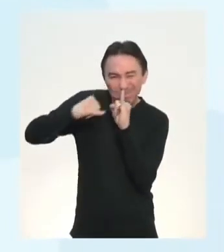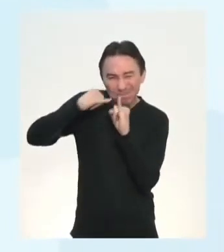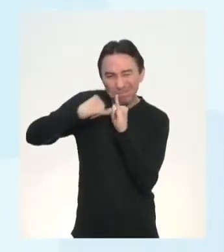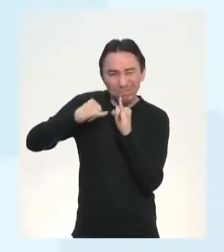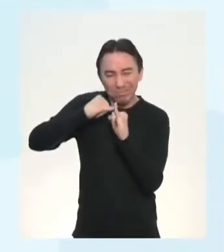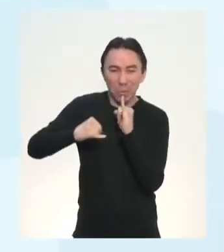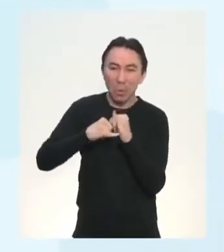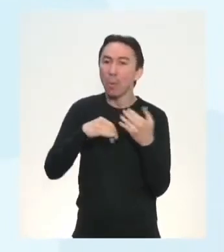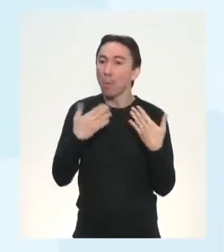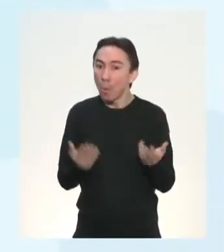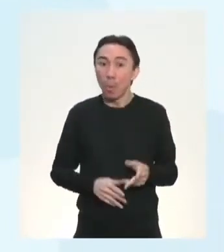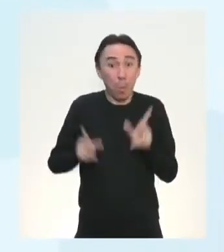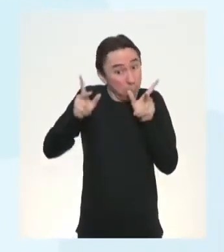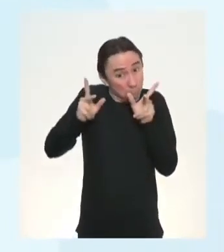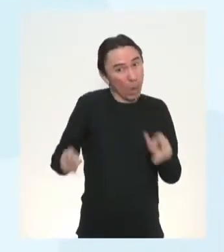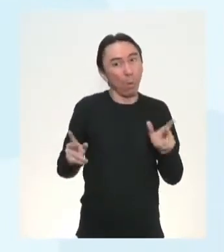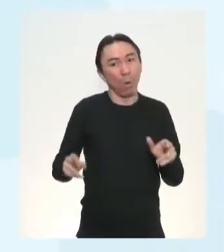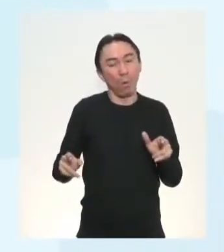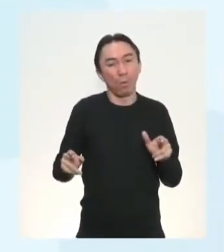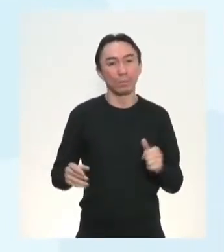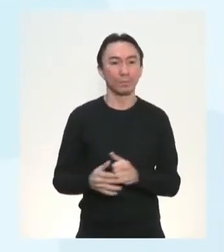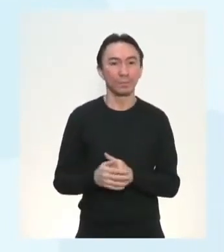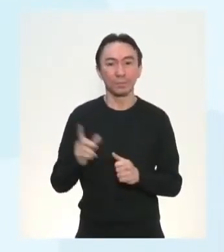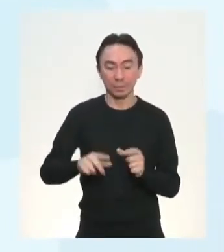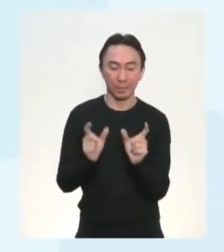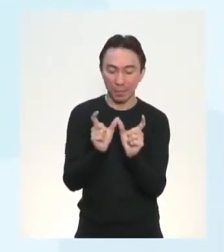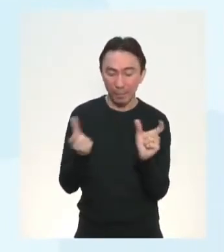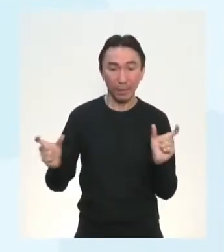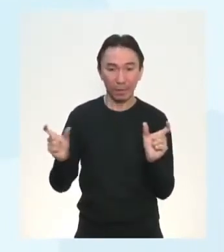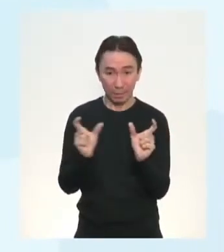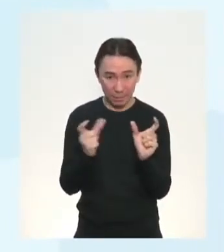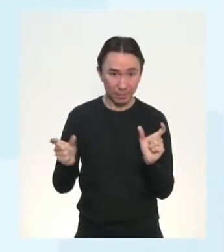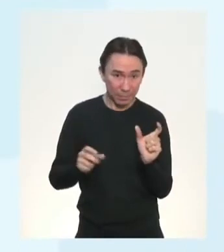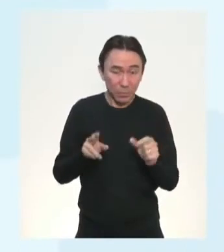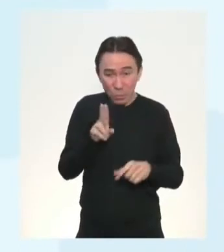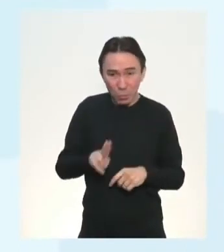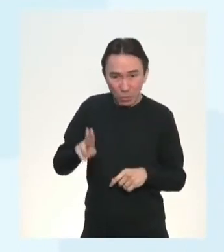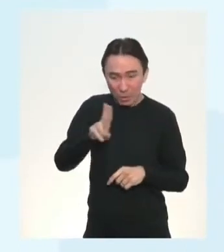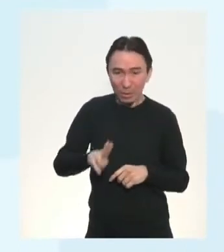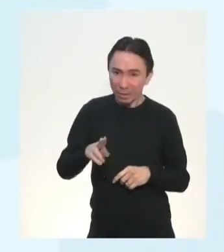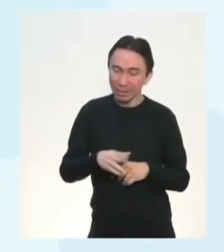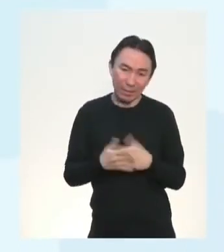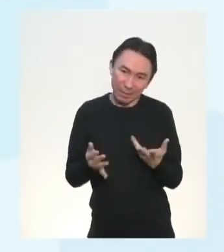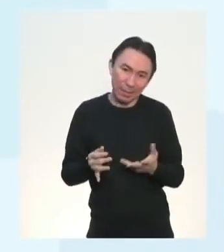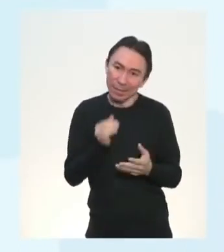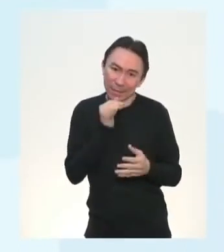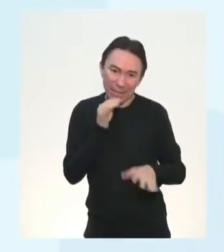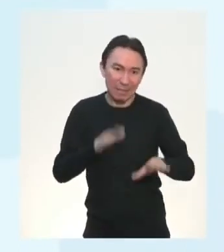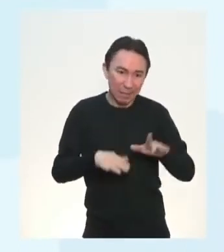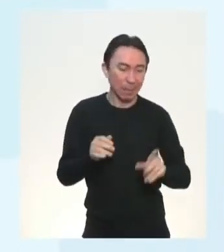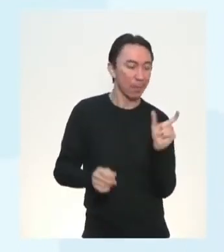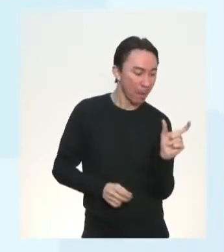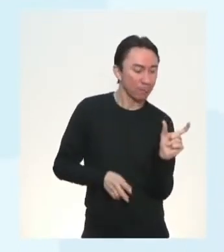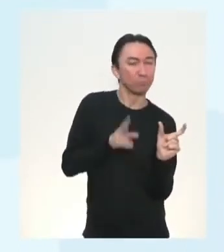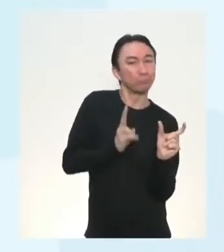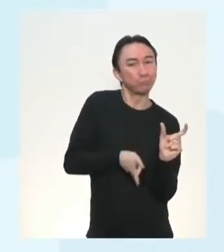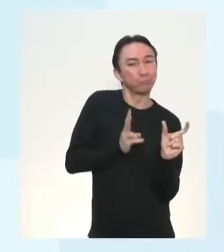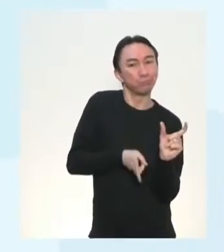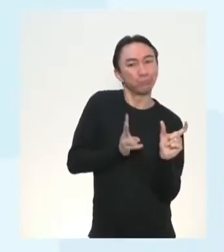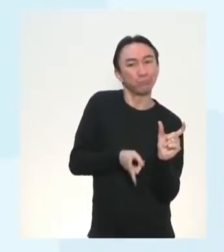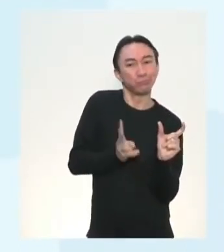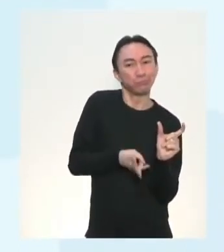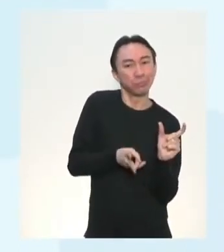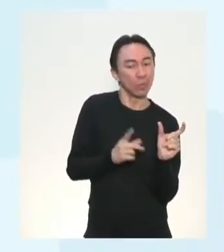outra palavra. Os sinônimos são utilizados a fim de evitar repetições de um mesmo vocábulo em um